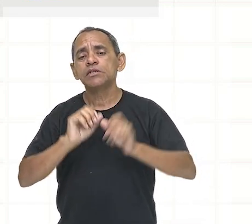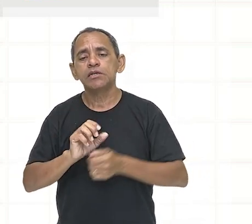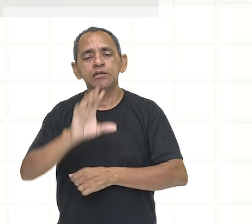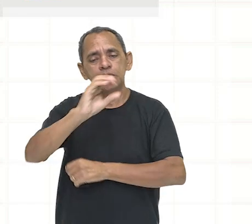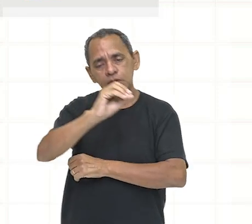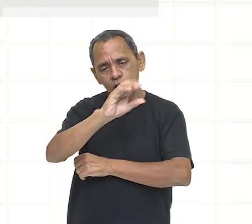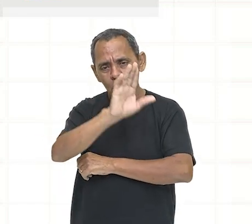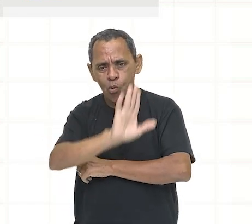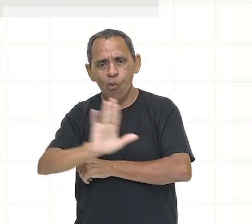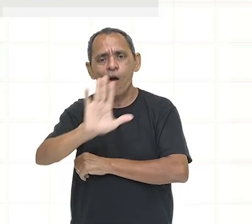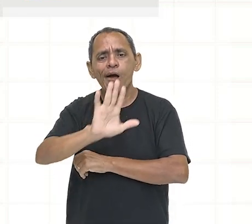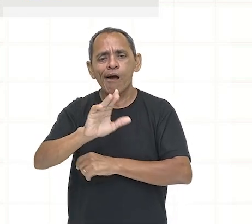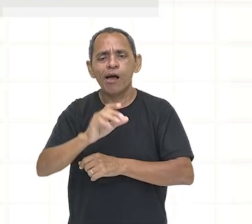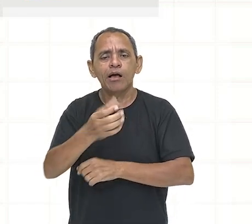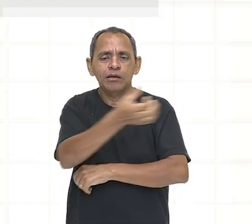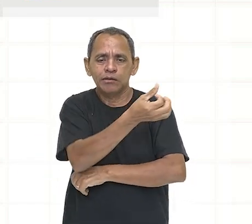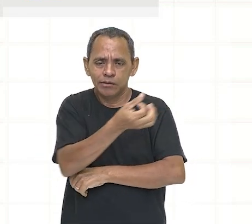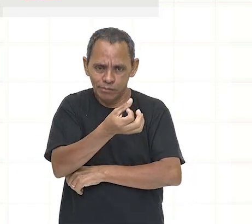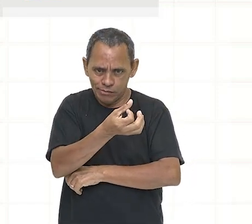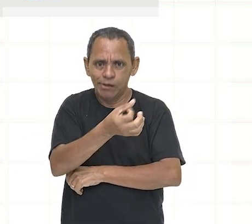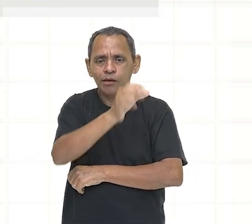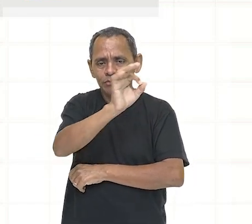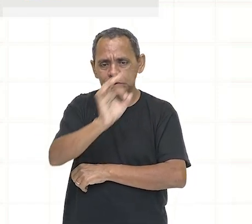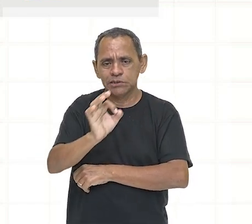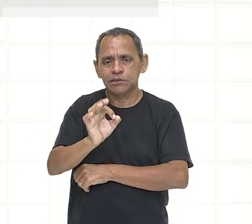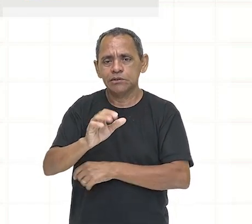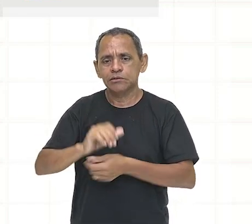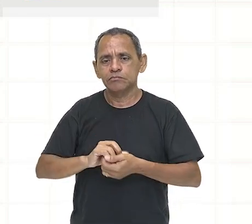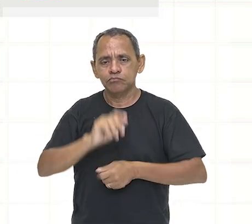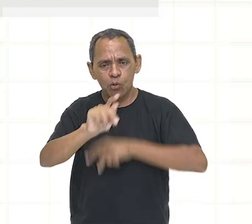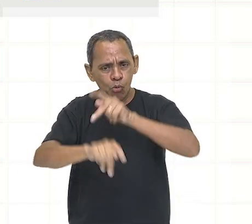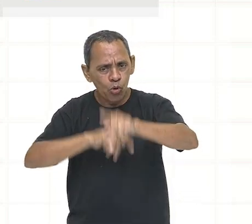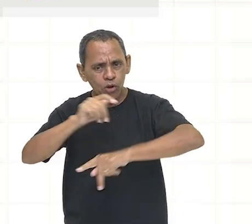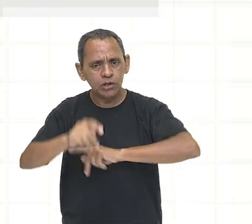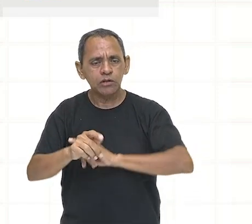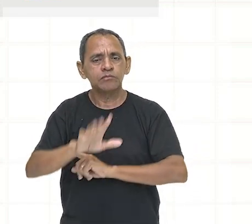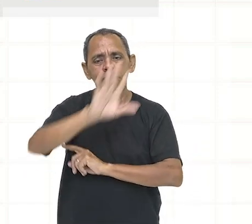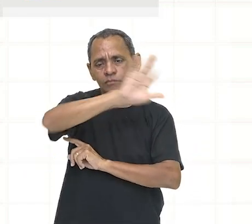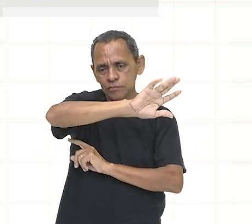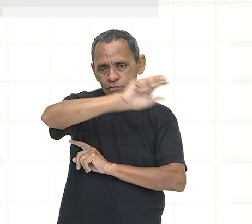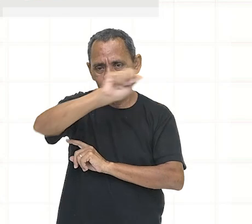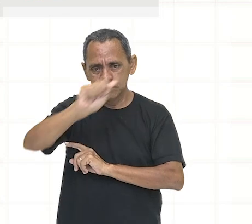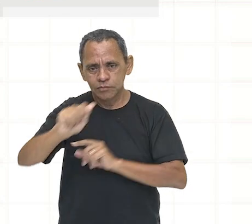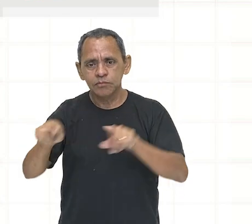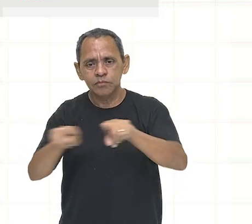Oceania, 66%, e aí na Ásia,